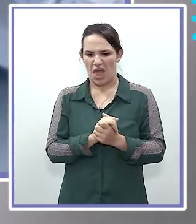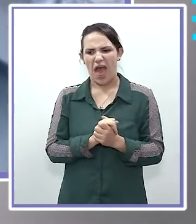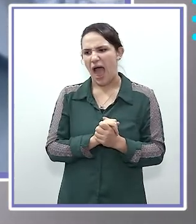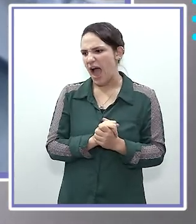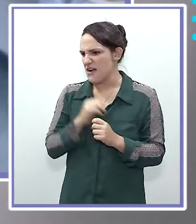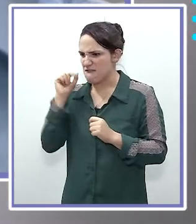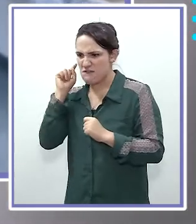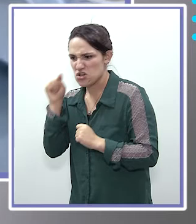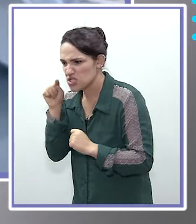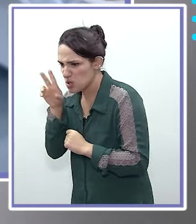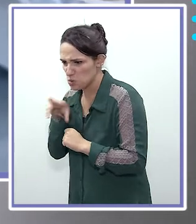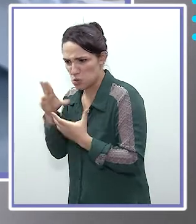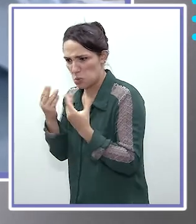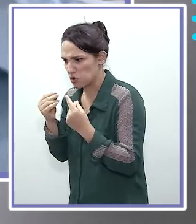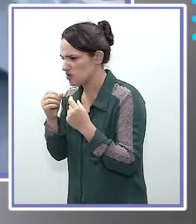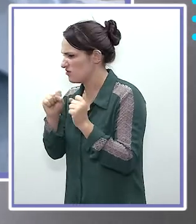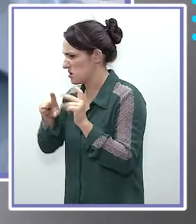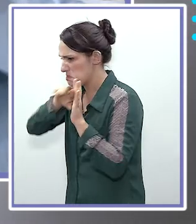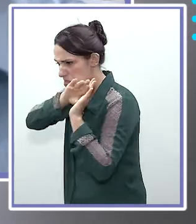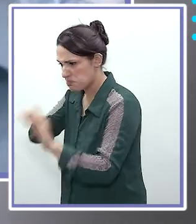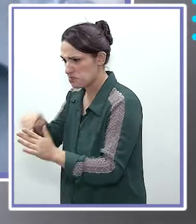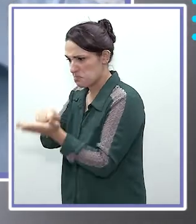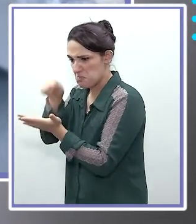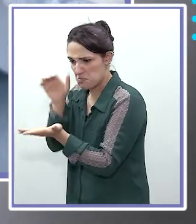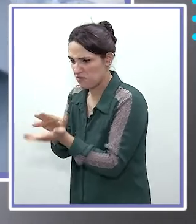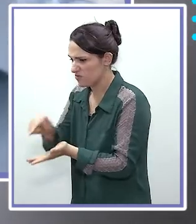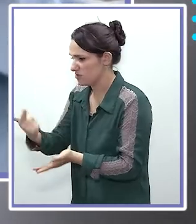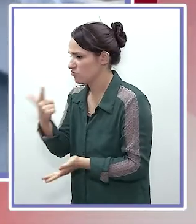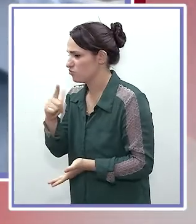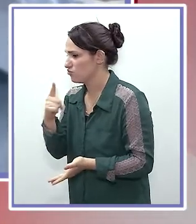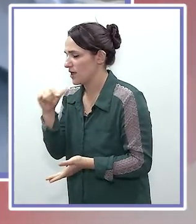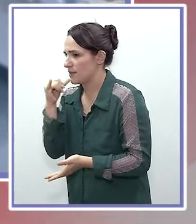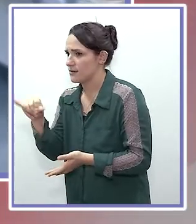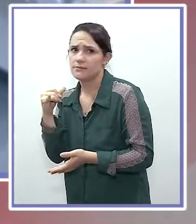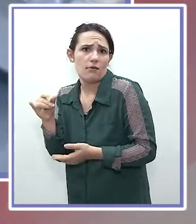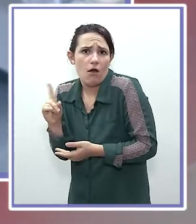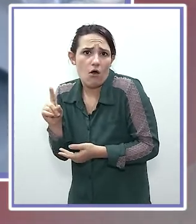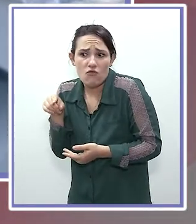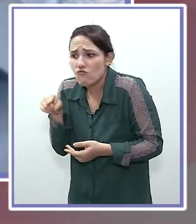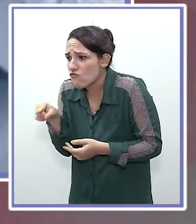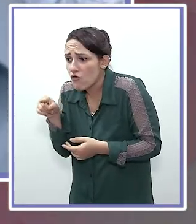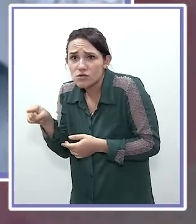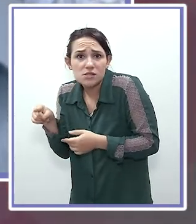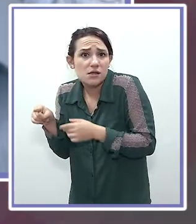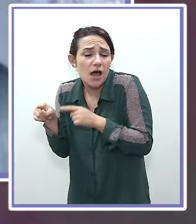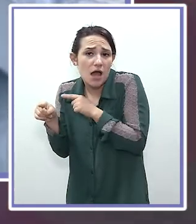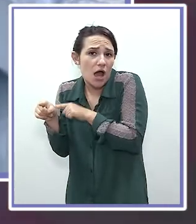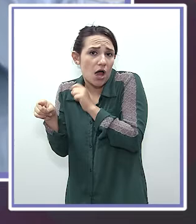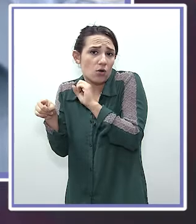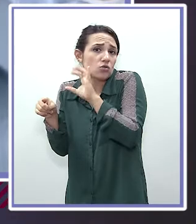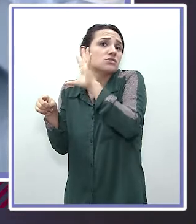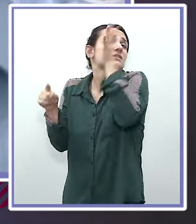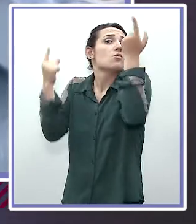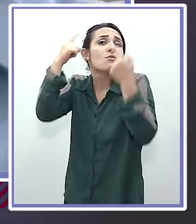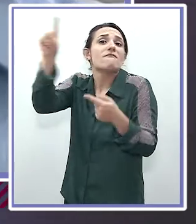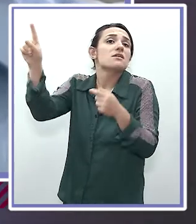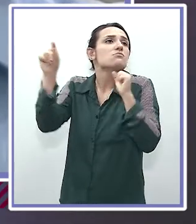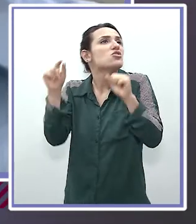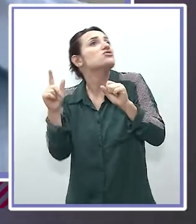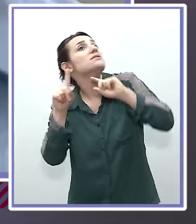outras regiões também passam por problemas de seca. E aí tem todas as outras questões, por exemplo, o Mato Grosso do Sul gera